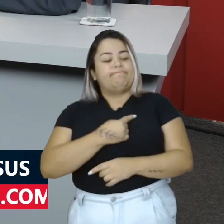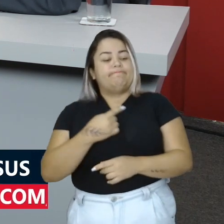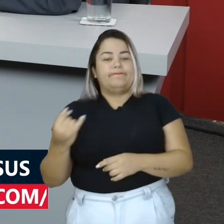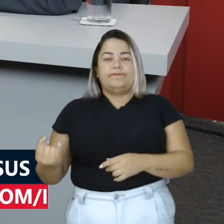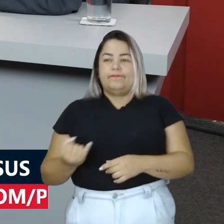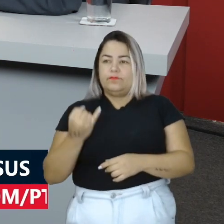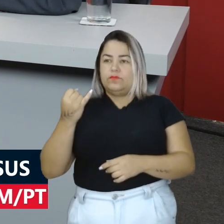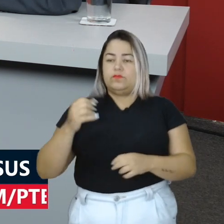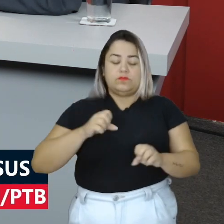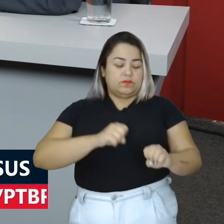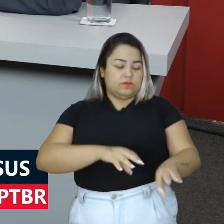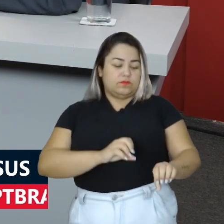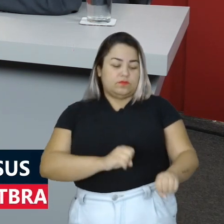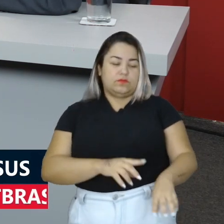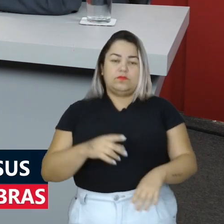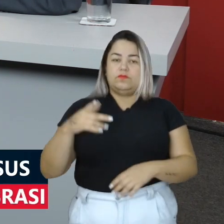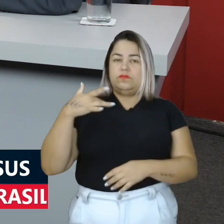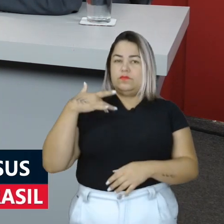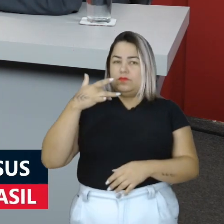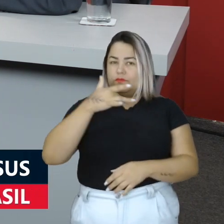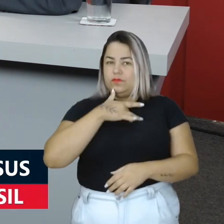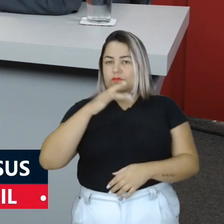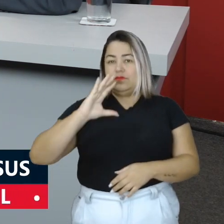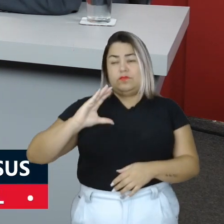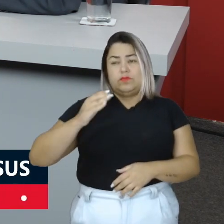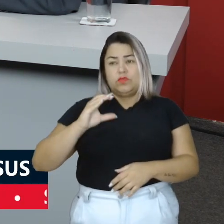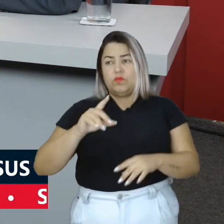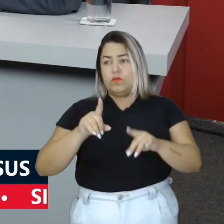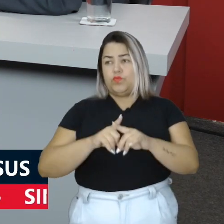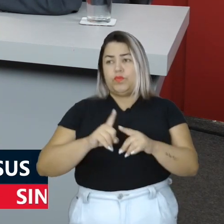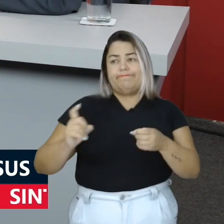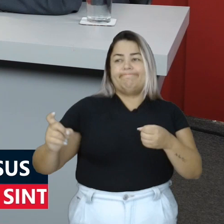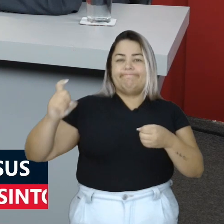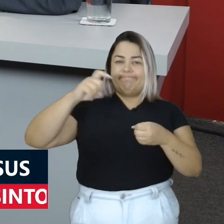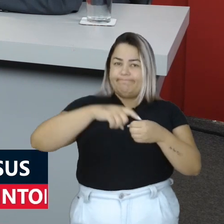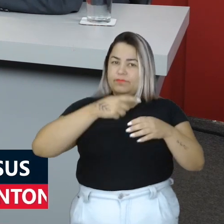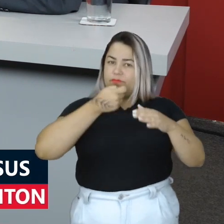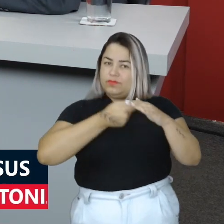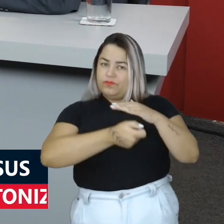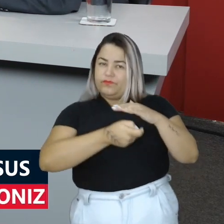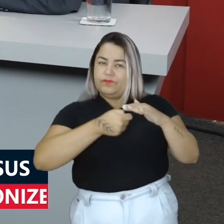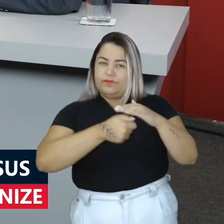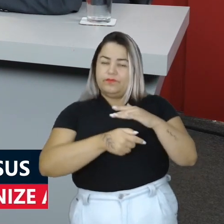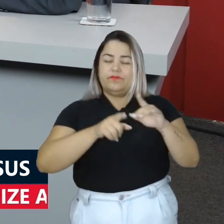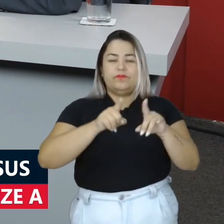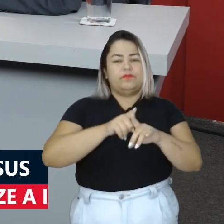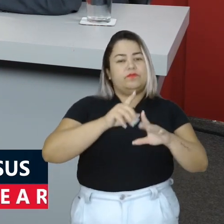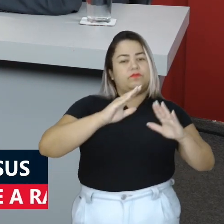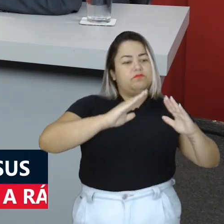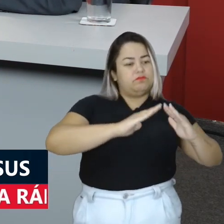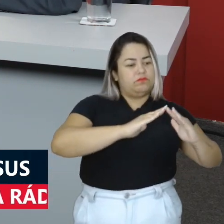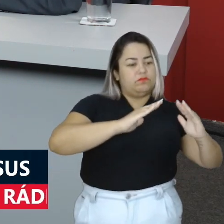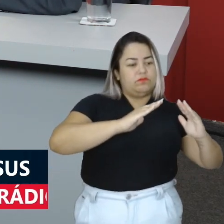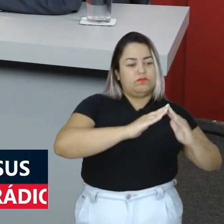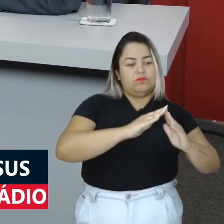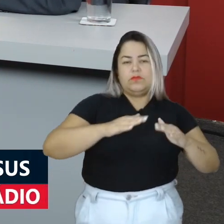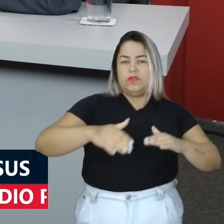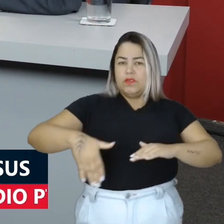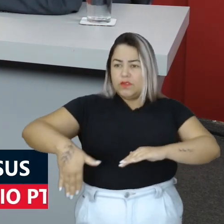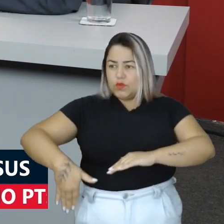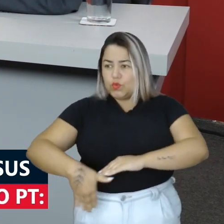na educação, na saúde, na ciência social, voltamos a ter investimento público na habitação, nas